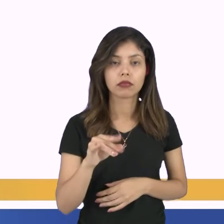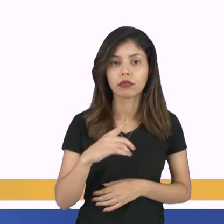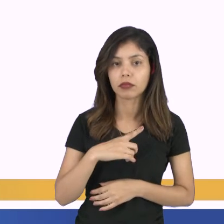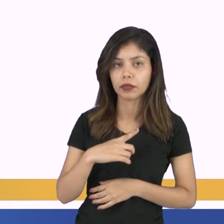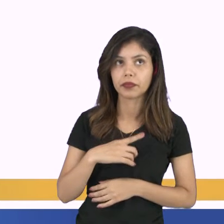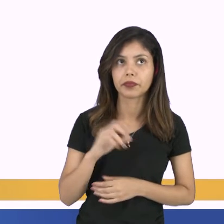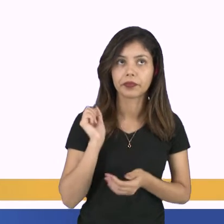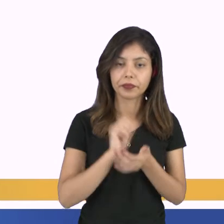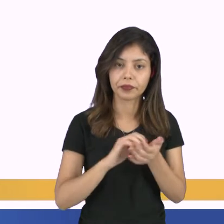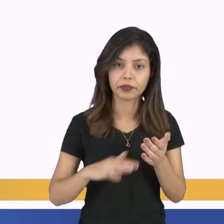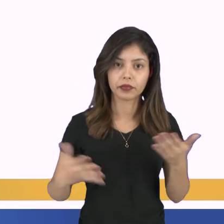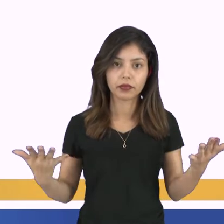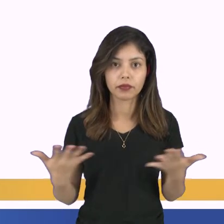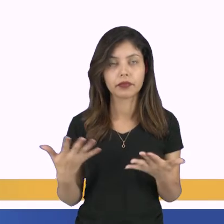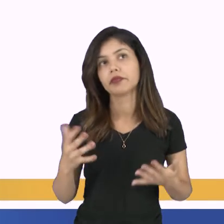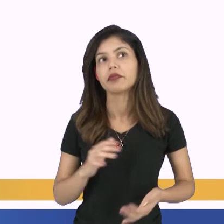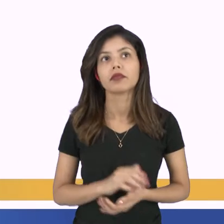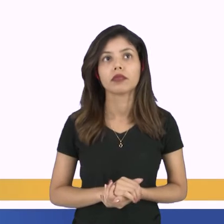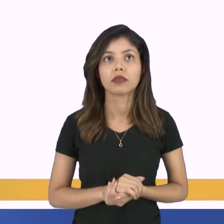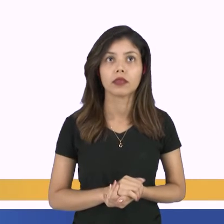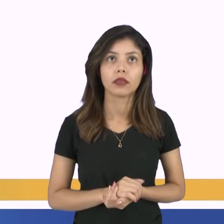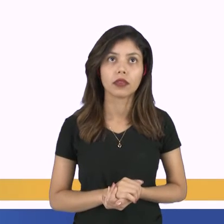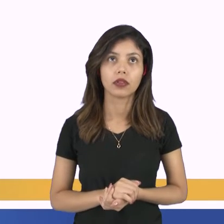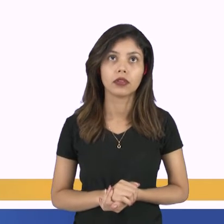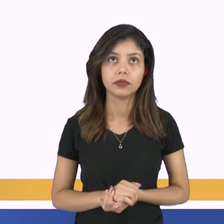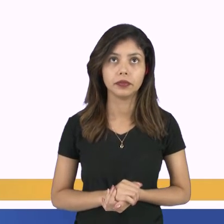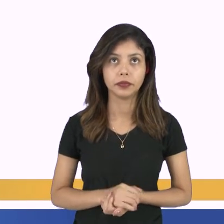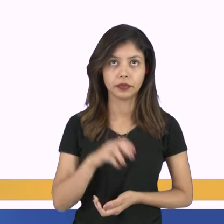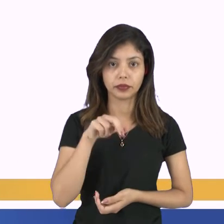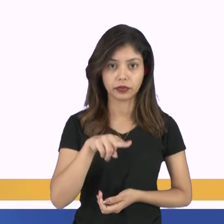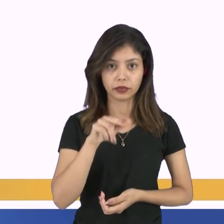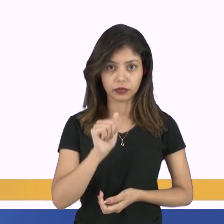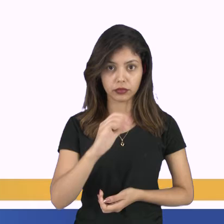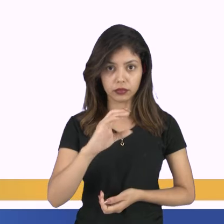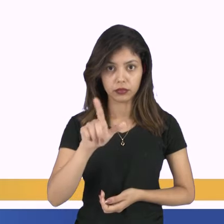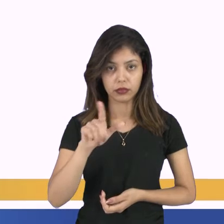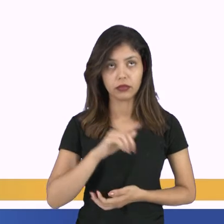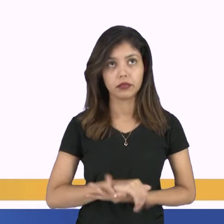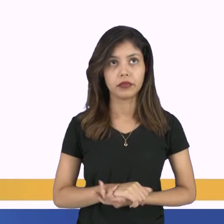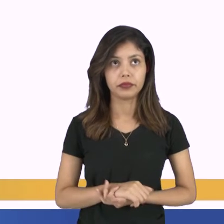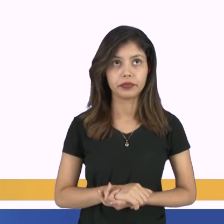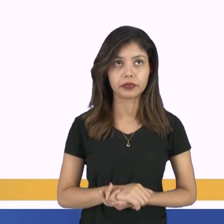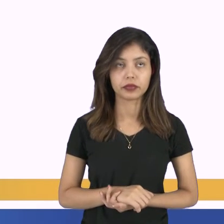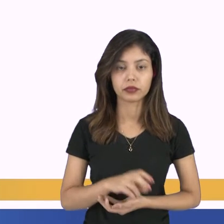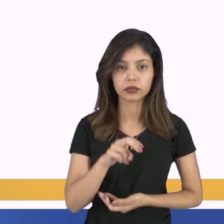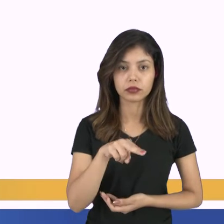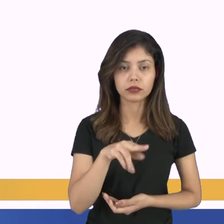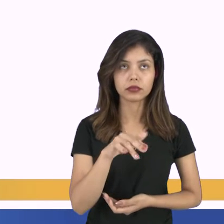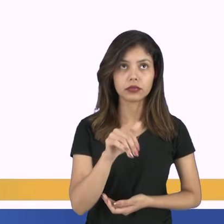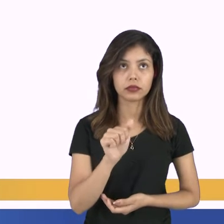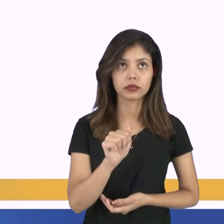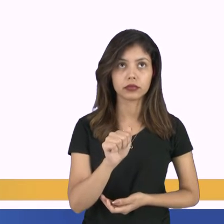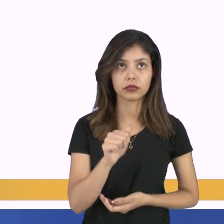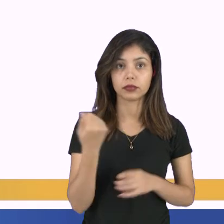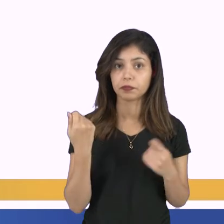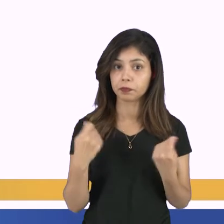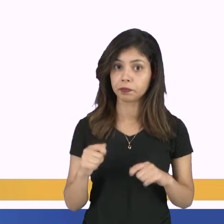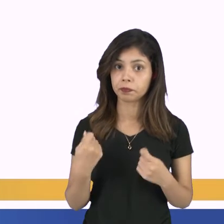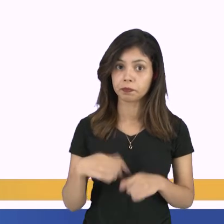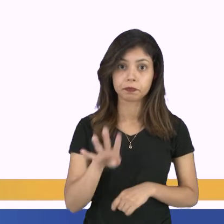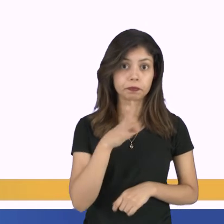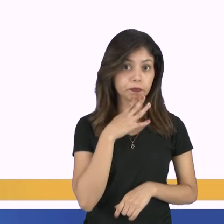agora, aplicar nos exercícios. A formação do cloreto de sódio. Então, nós temos aqui o sódio, nós